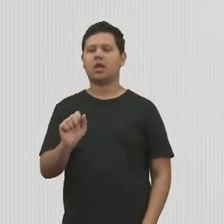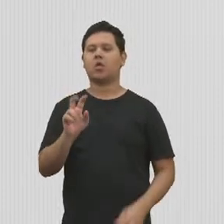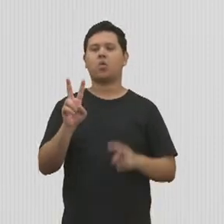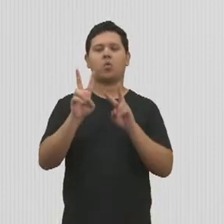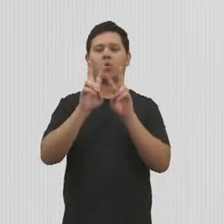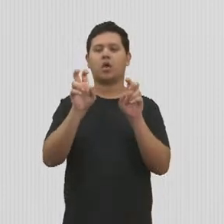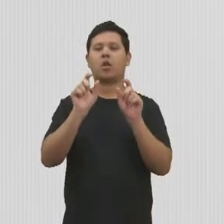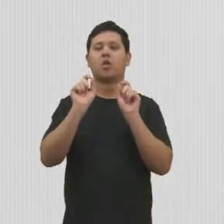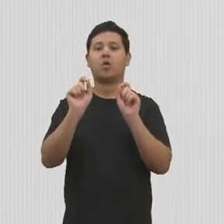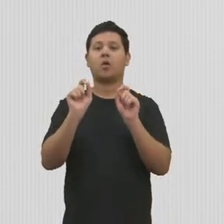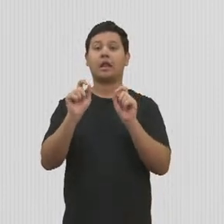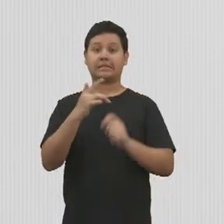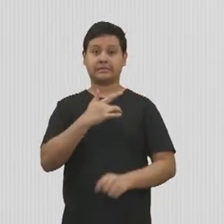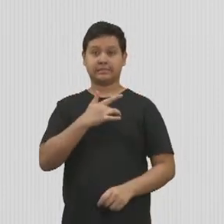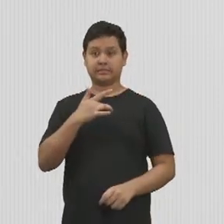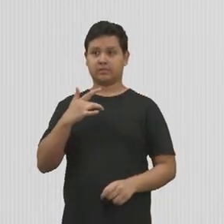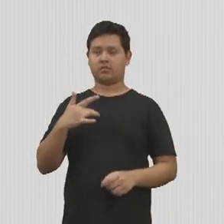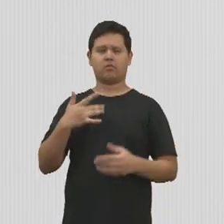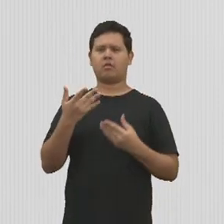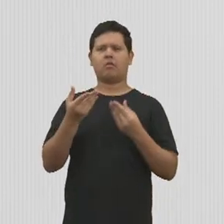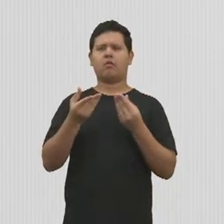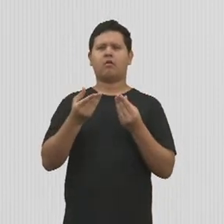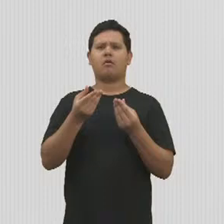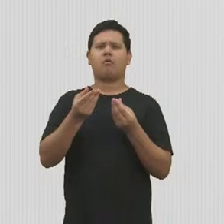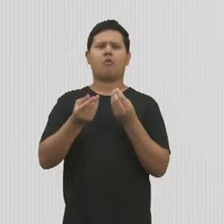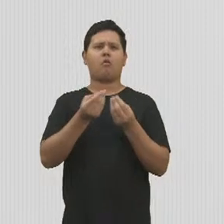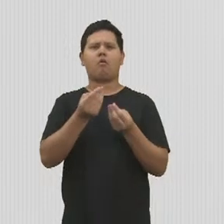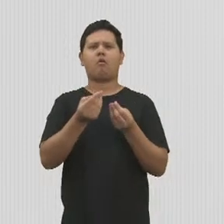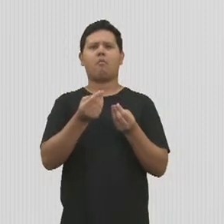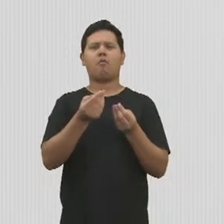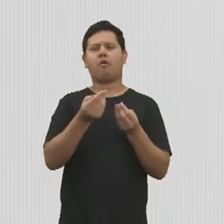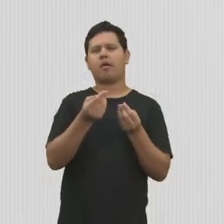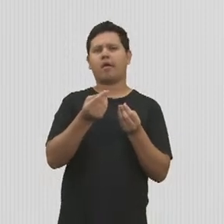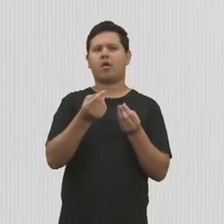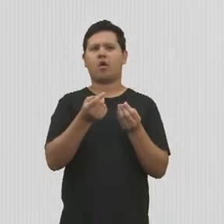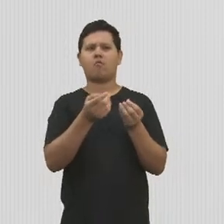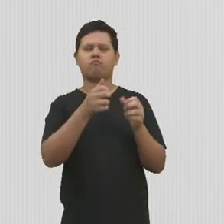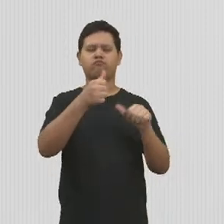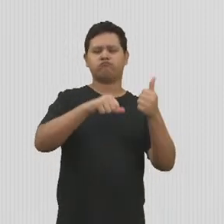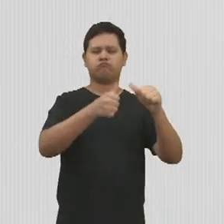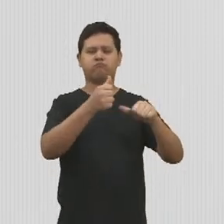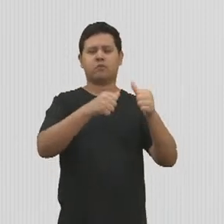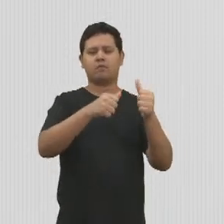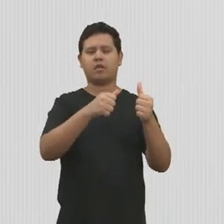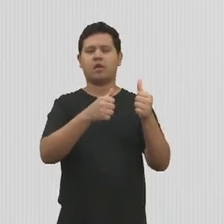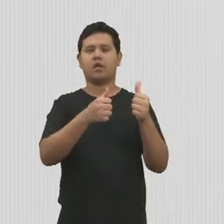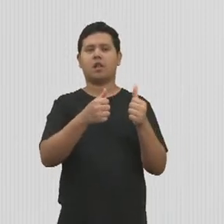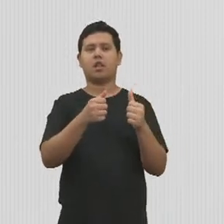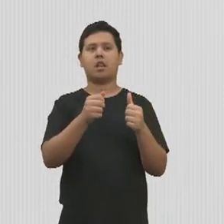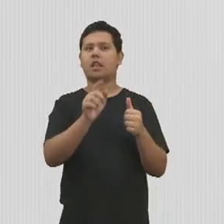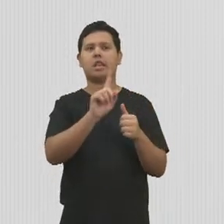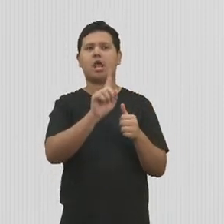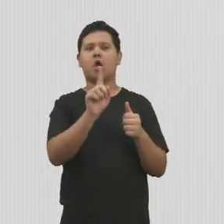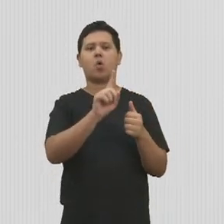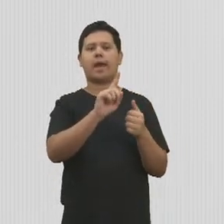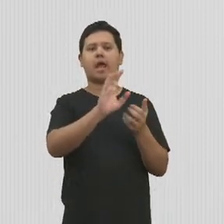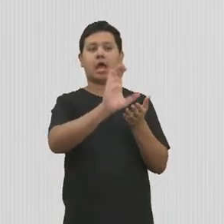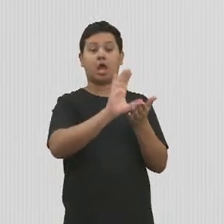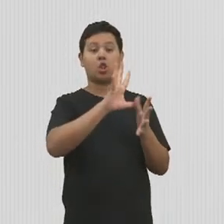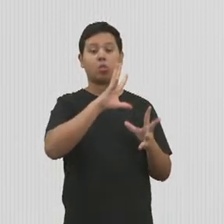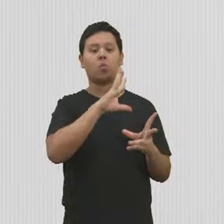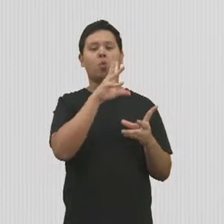de mensurar a saúde financeira do município. Ela não é necessariamente todos os recursos que entram, uma vez que estão